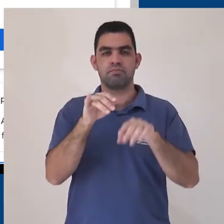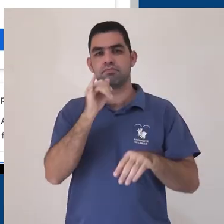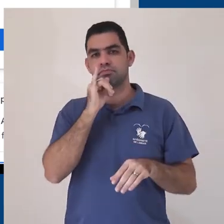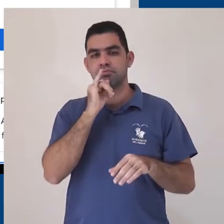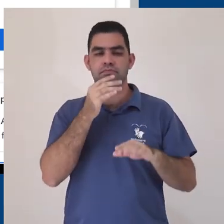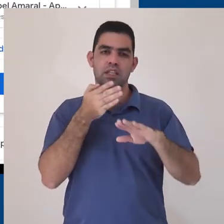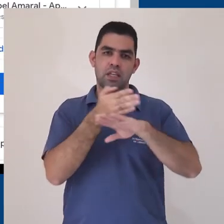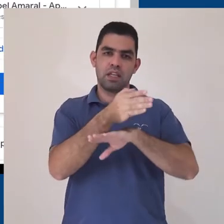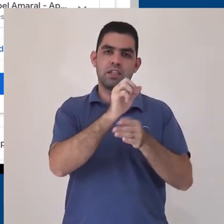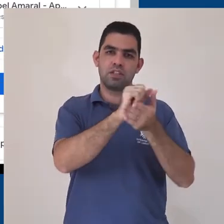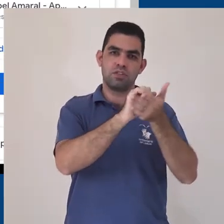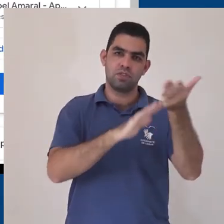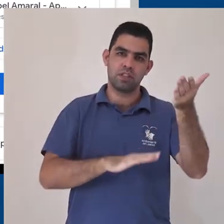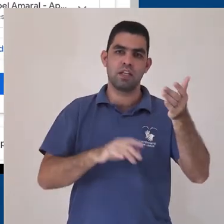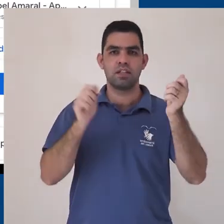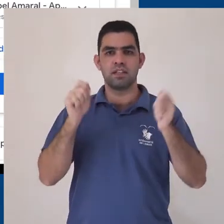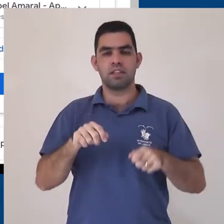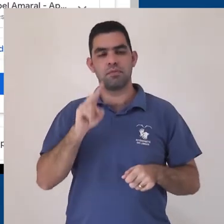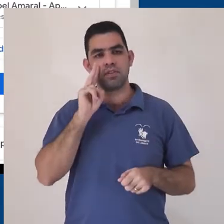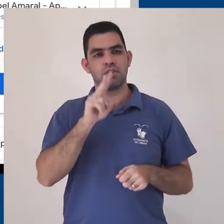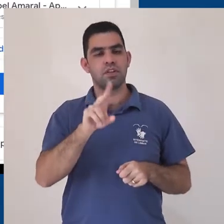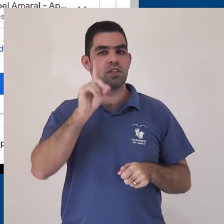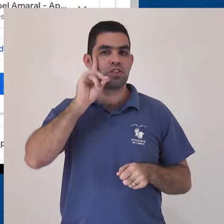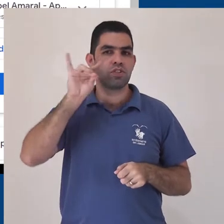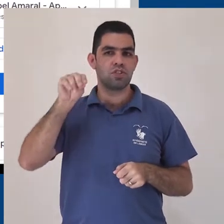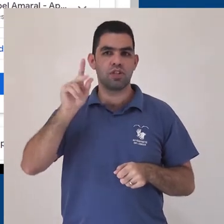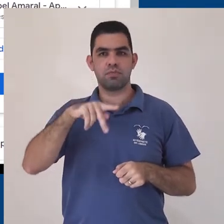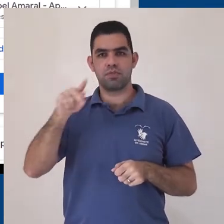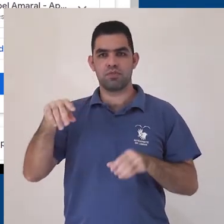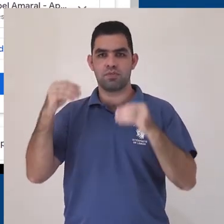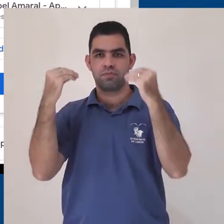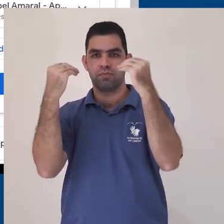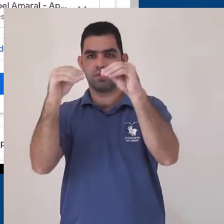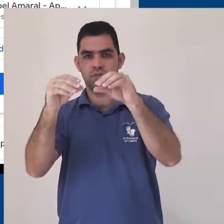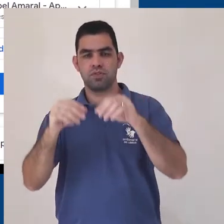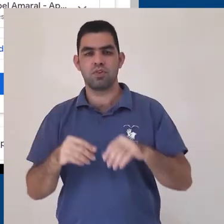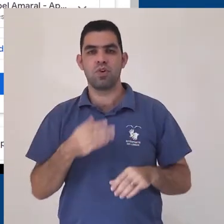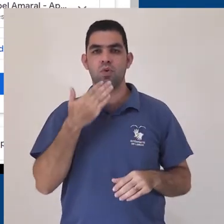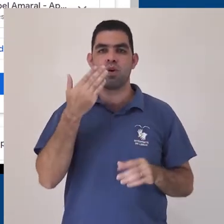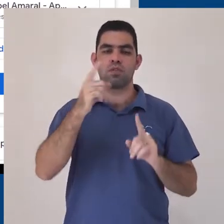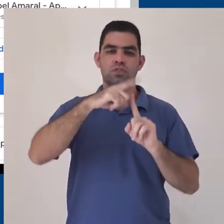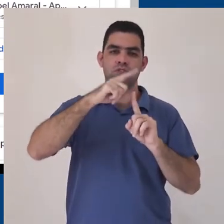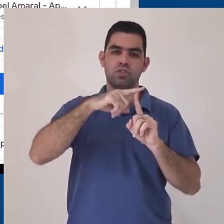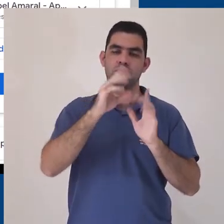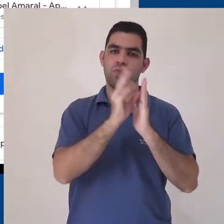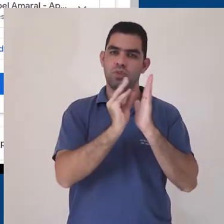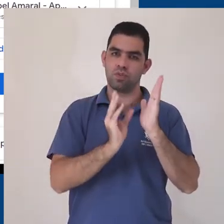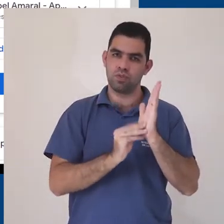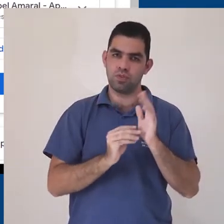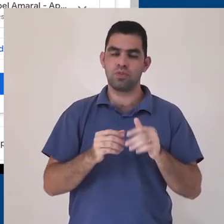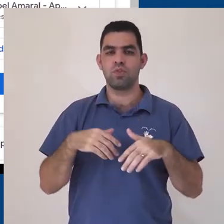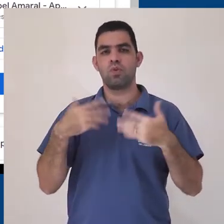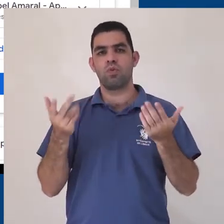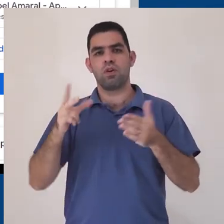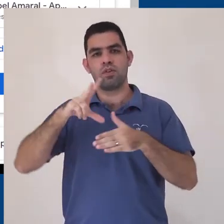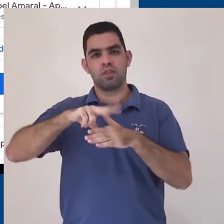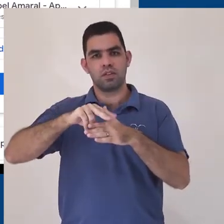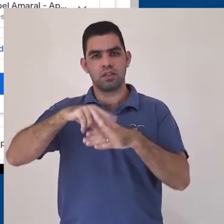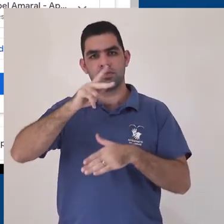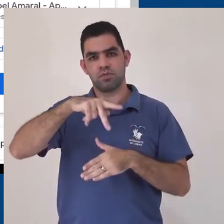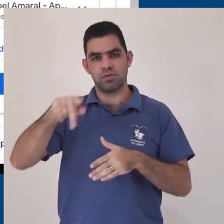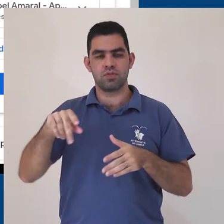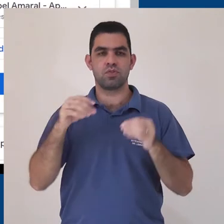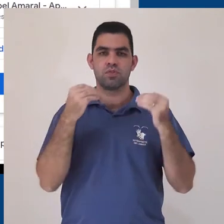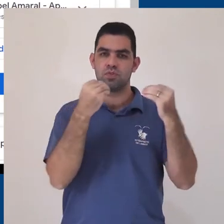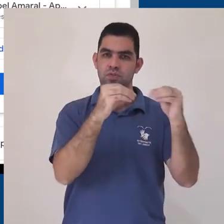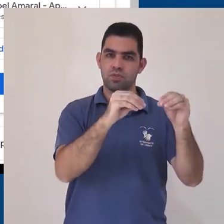entro em uma atividade você também consegue visualizar a data em que foi postada a classificação do conteúdo os anexos que o